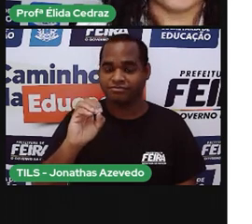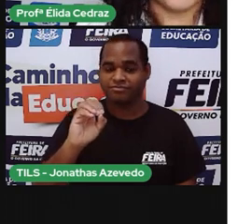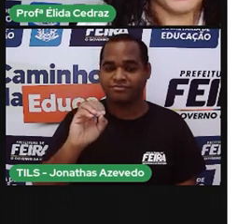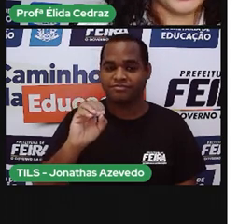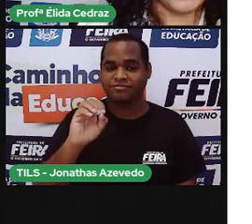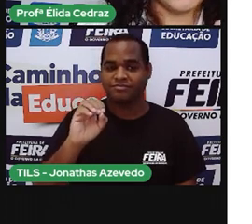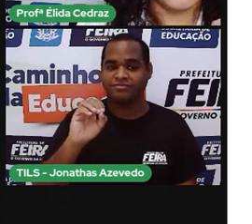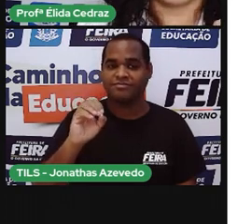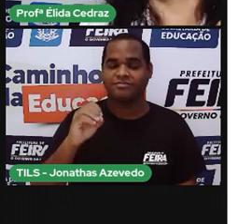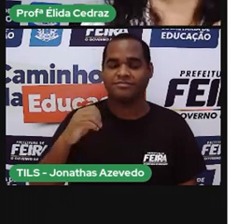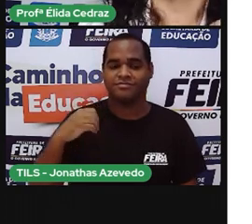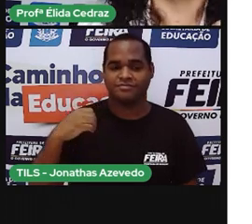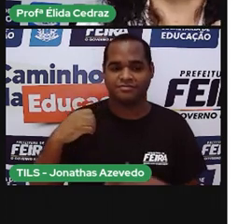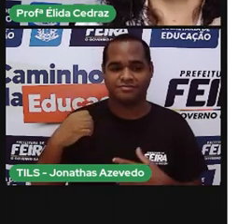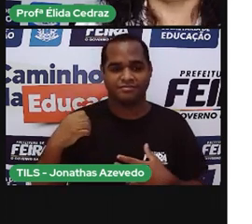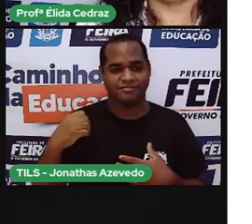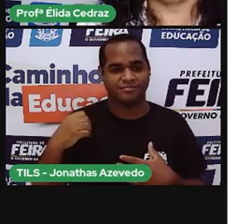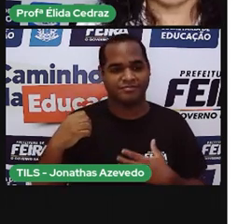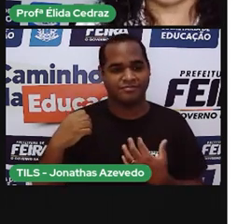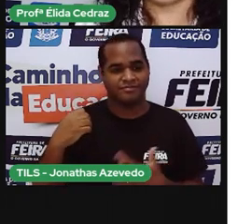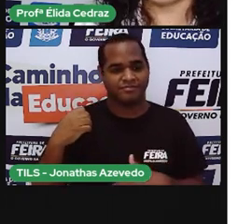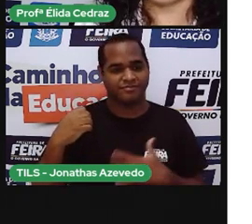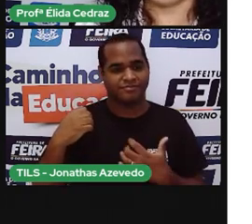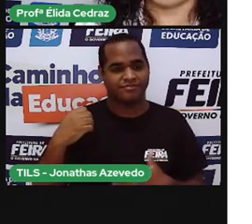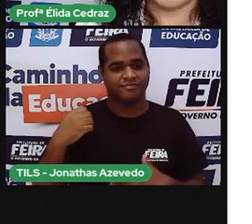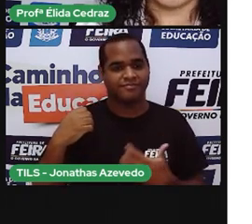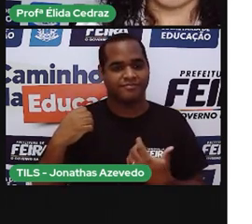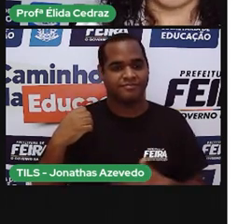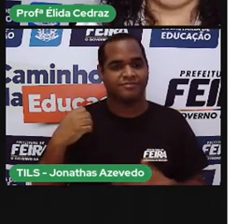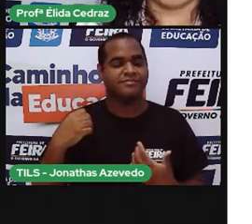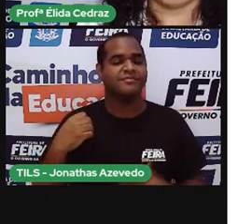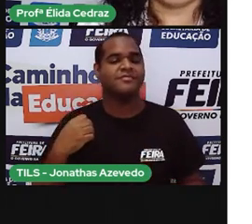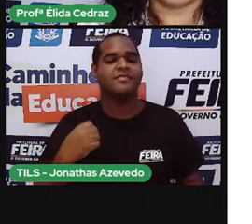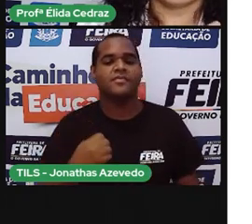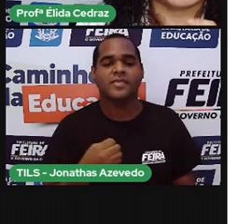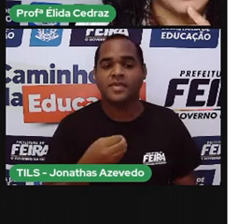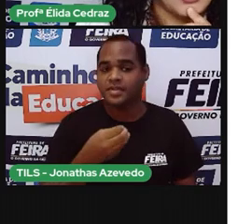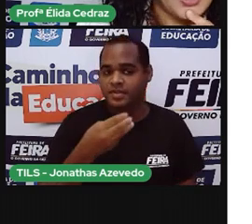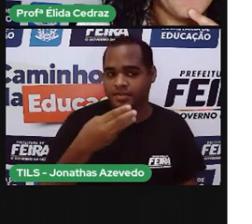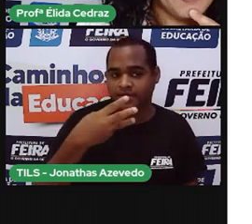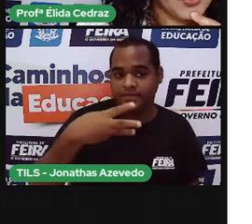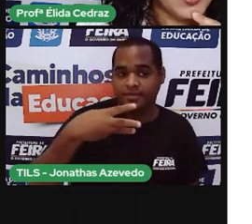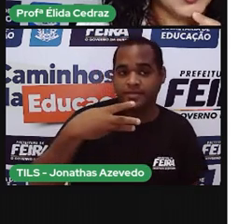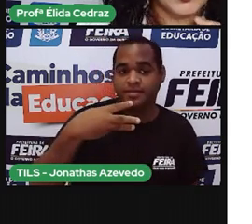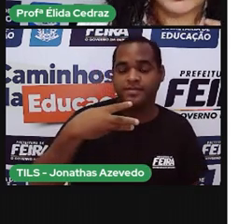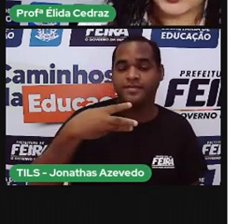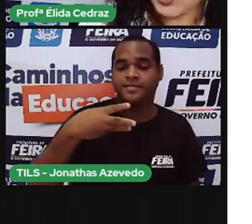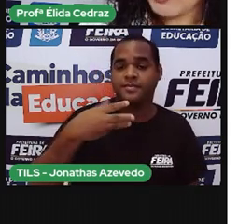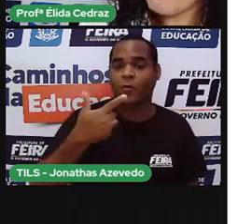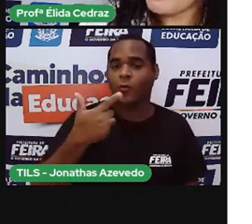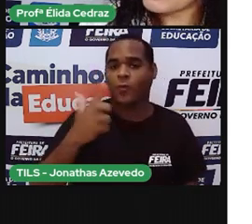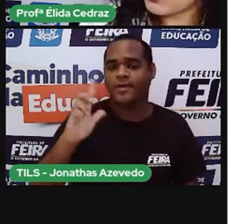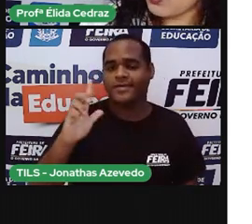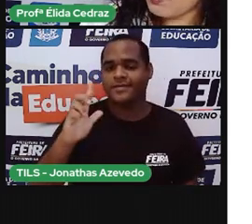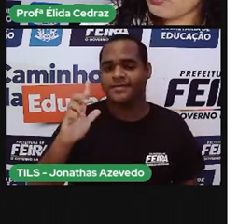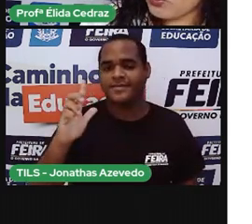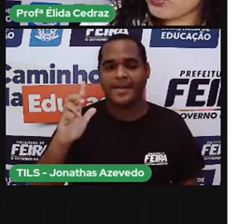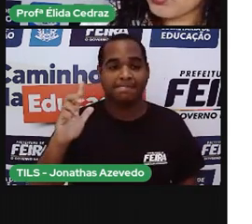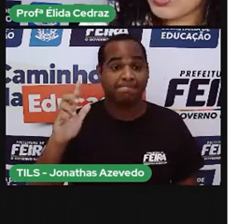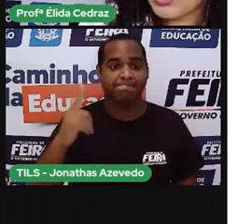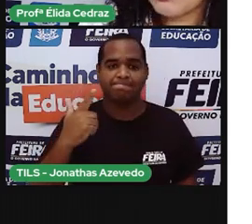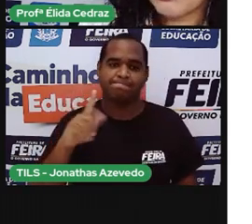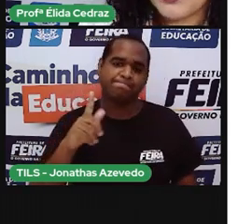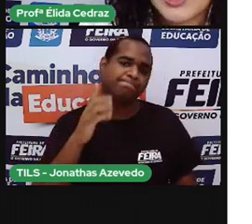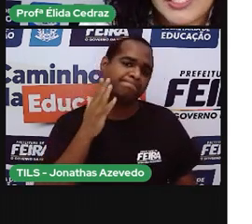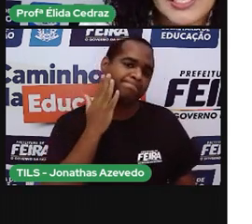Violão. Isso. Terceiro instrumento. A Pró usou um nome mais